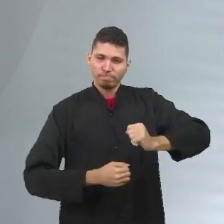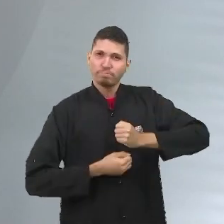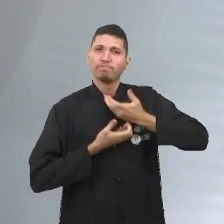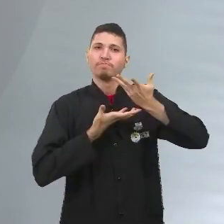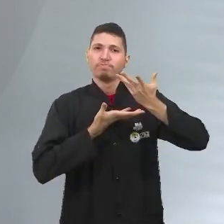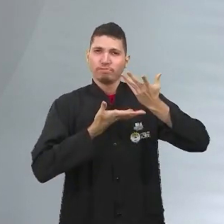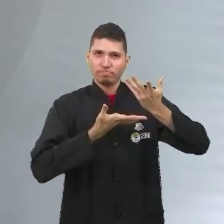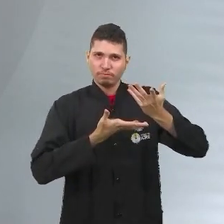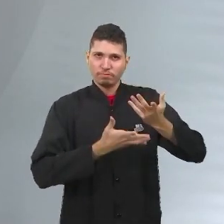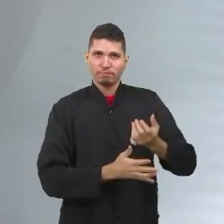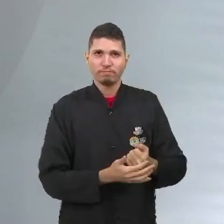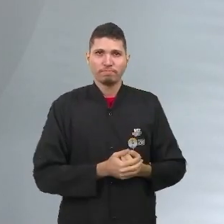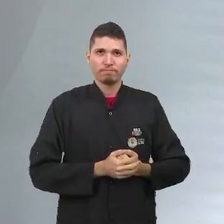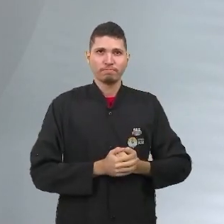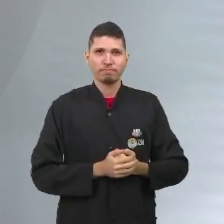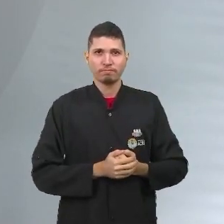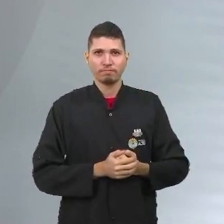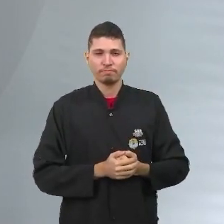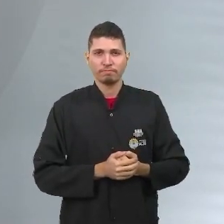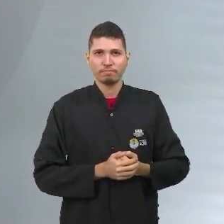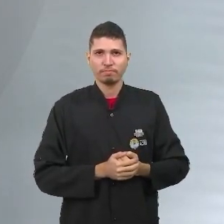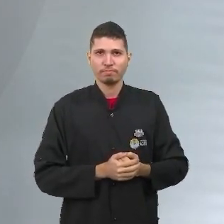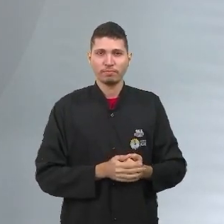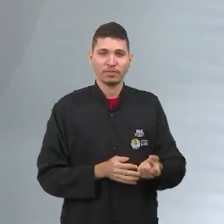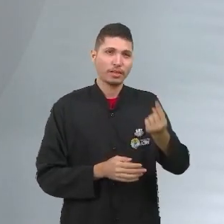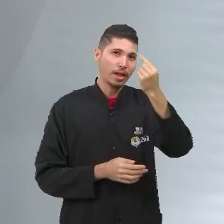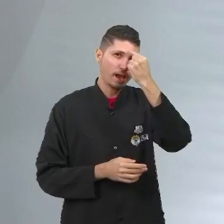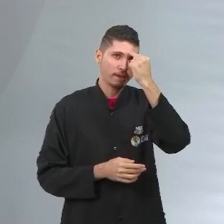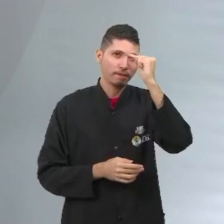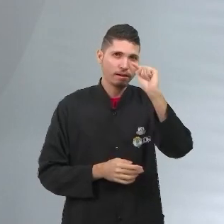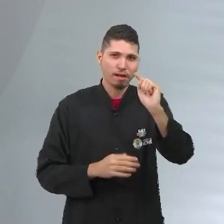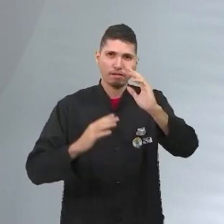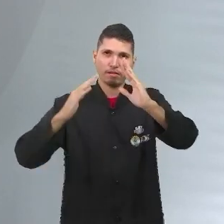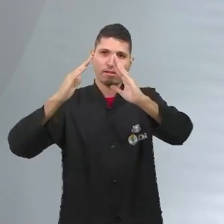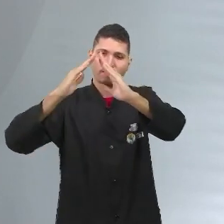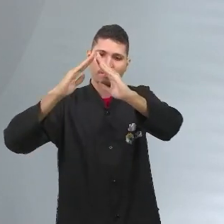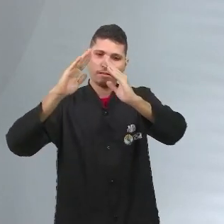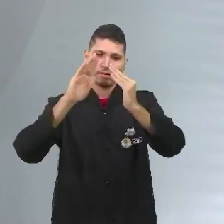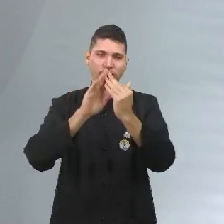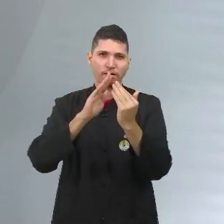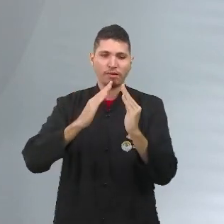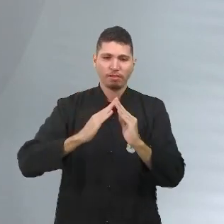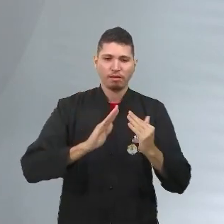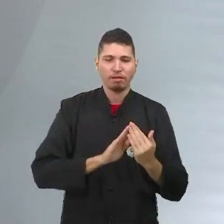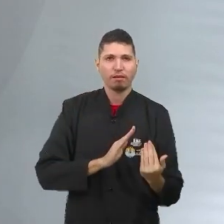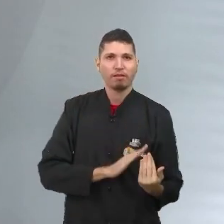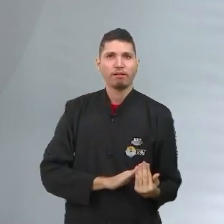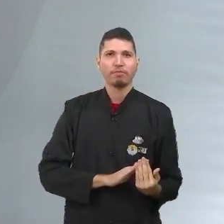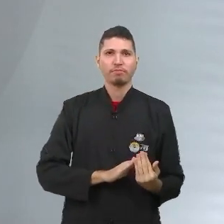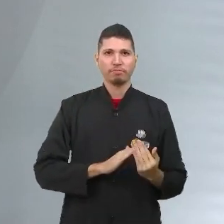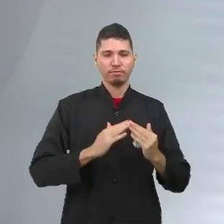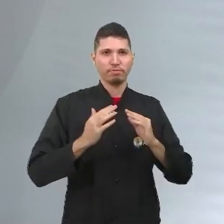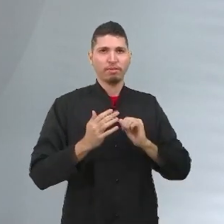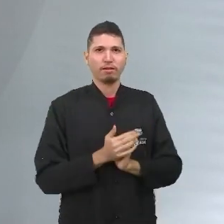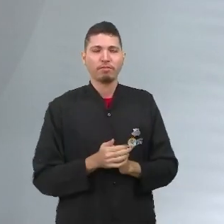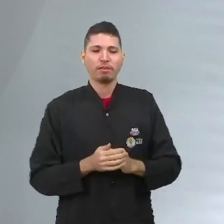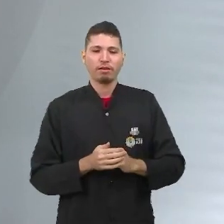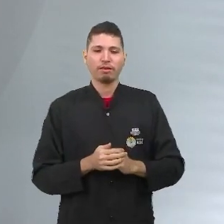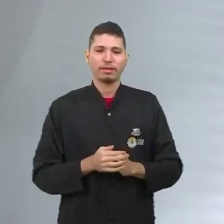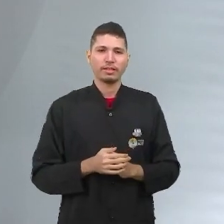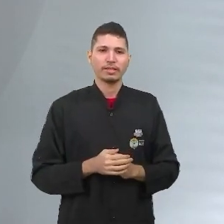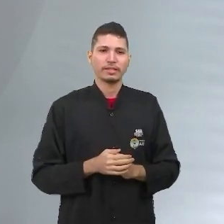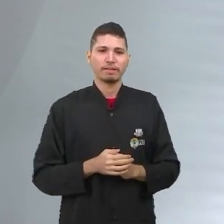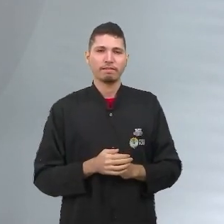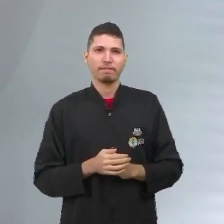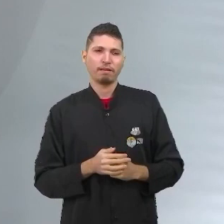foi justamente nesse momento que houve, por exemplo, a criação das favelas, né? Como é que eu vou criar um ambiente mais, vamos dizer